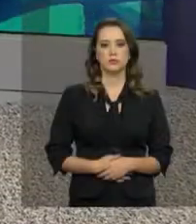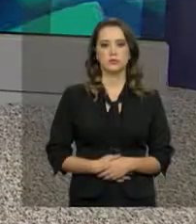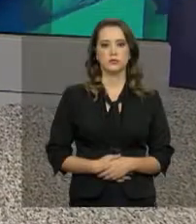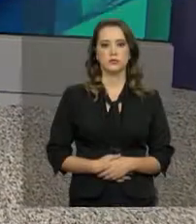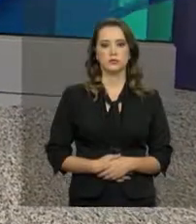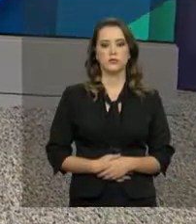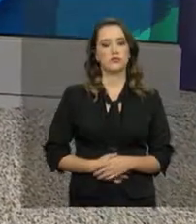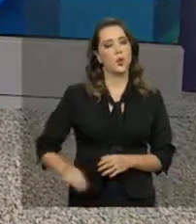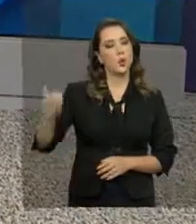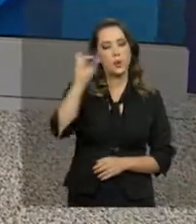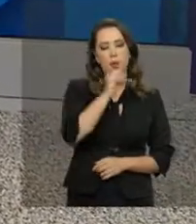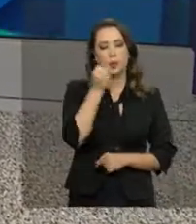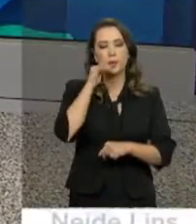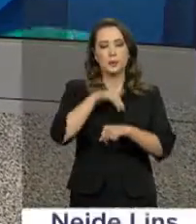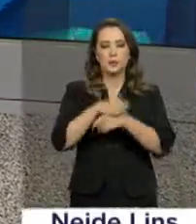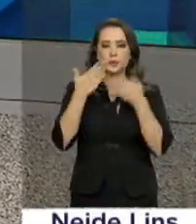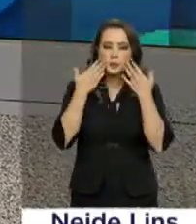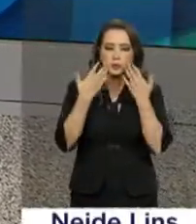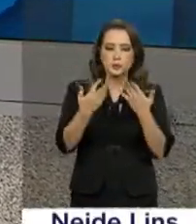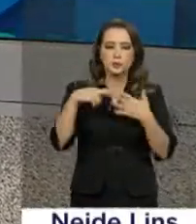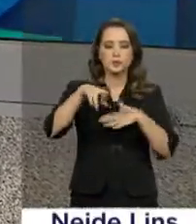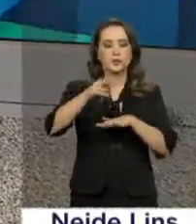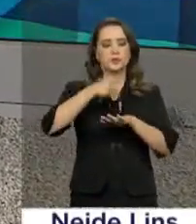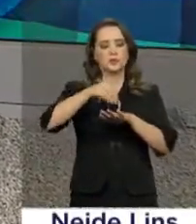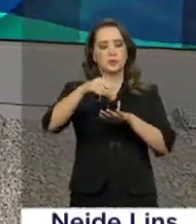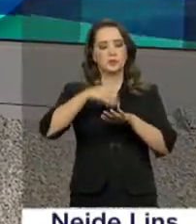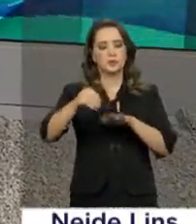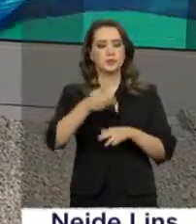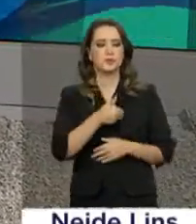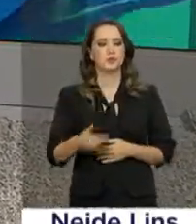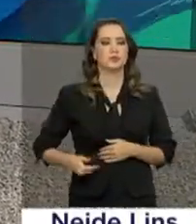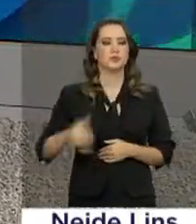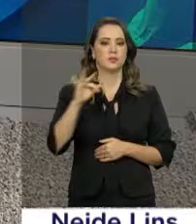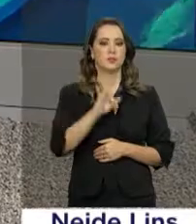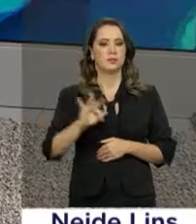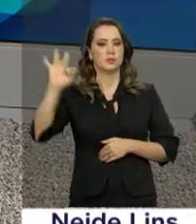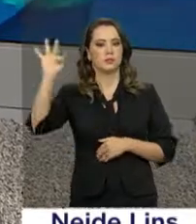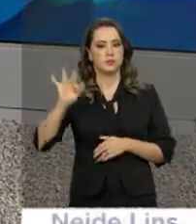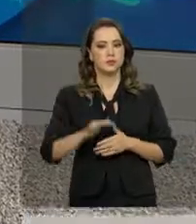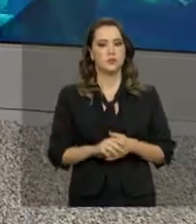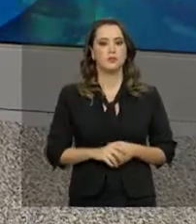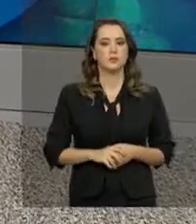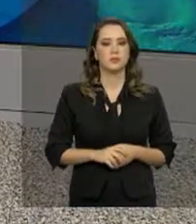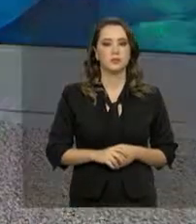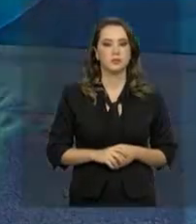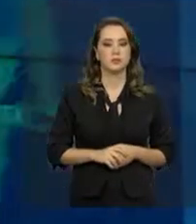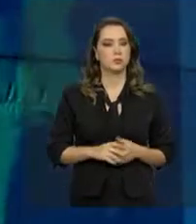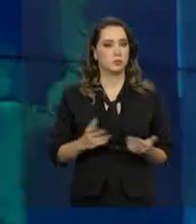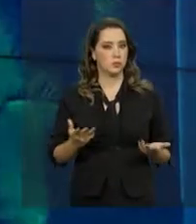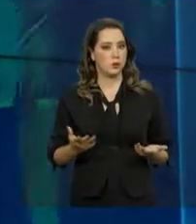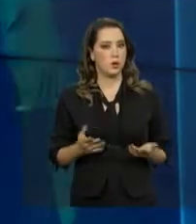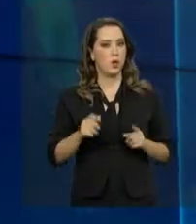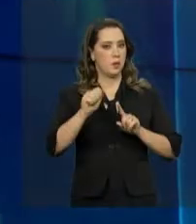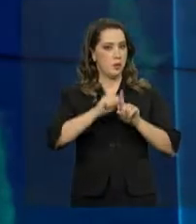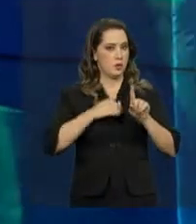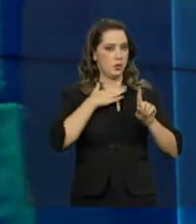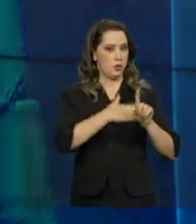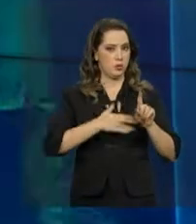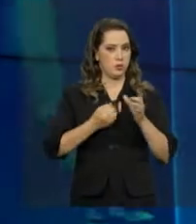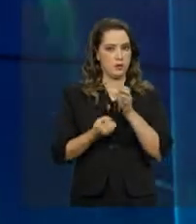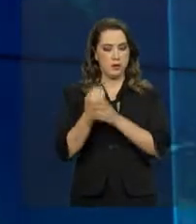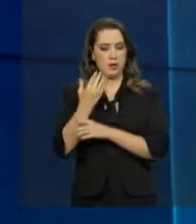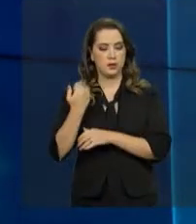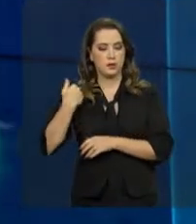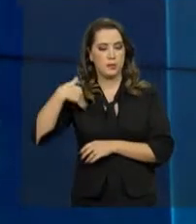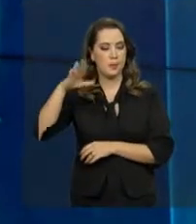olá boa noite começa agora o repórter nbr com as notícias do governo federal no mês de agosto foram criadas